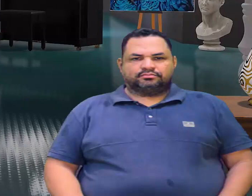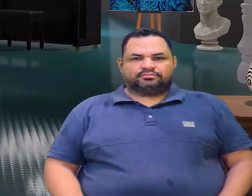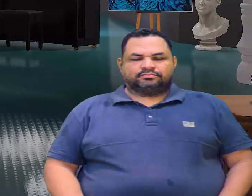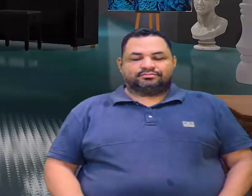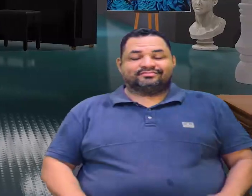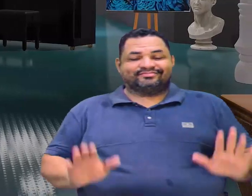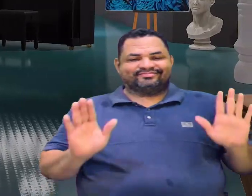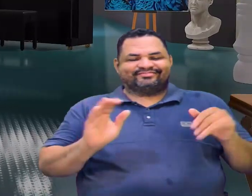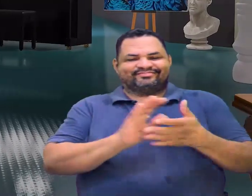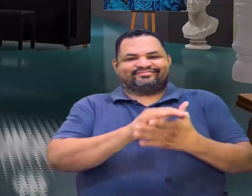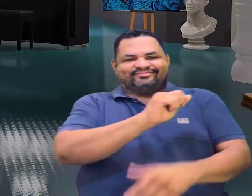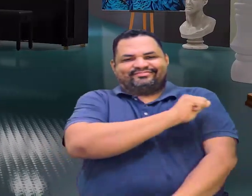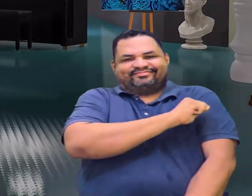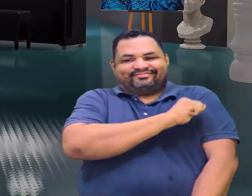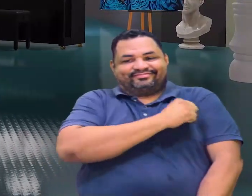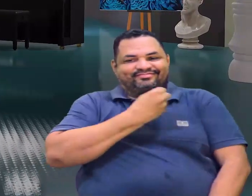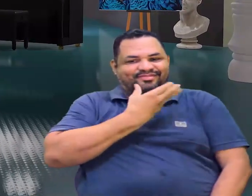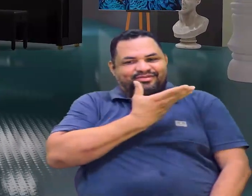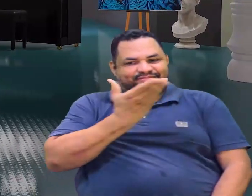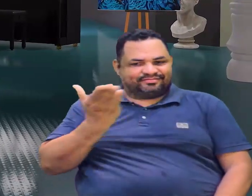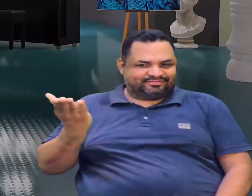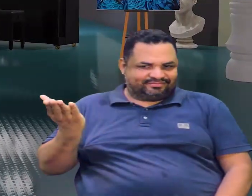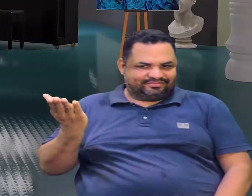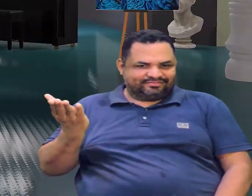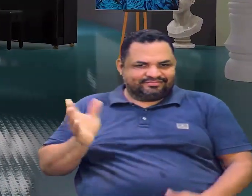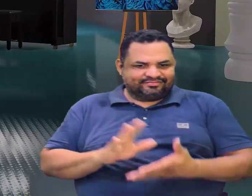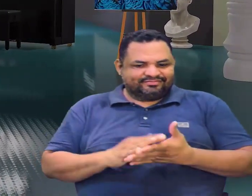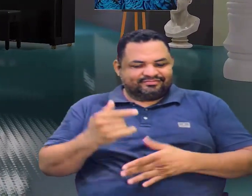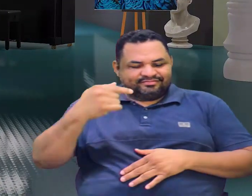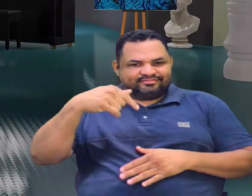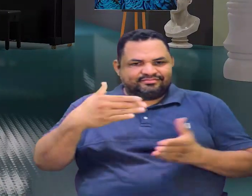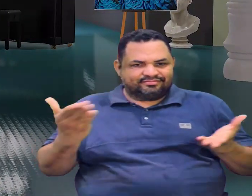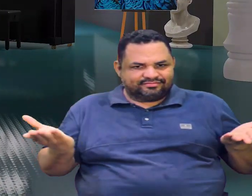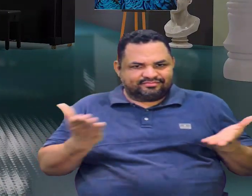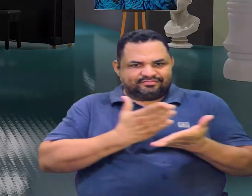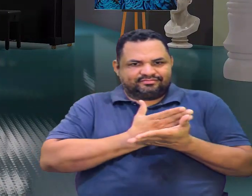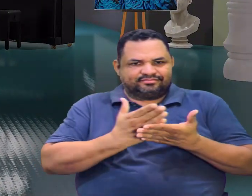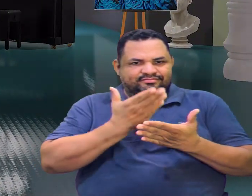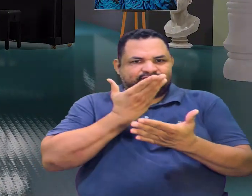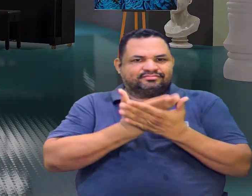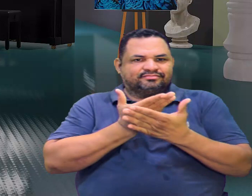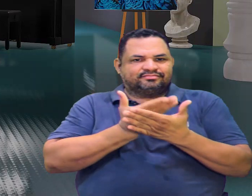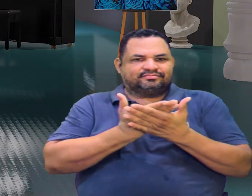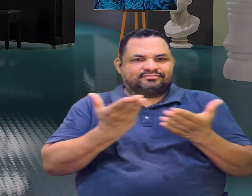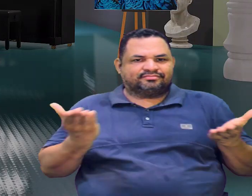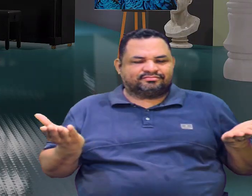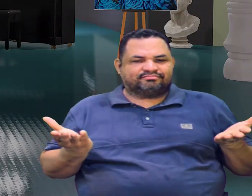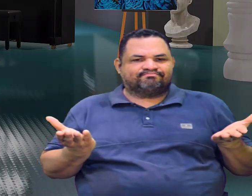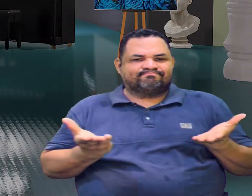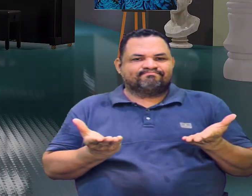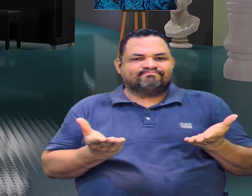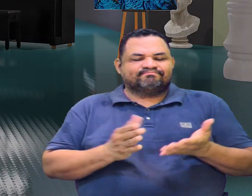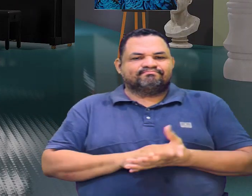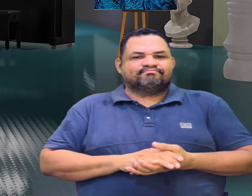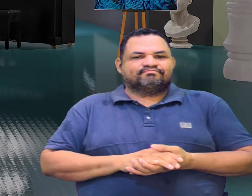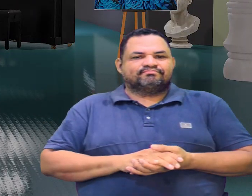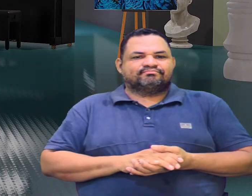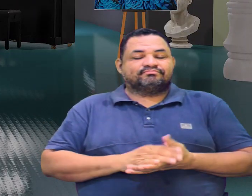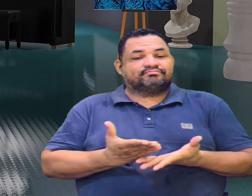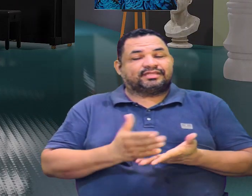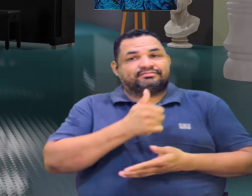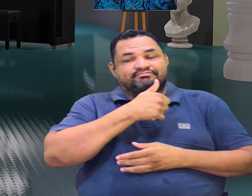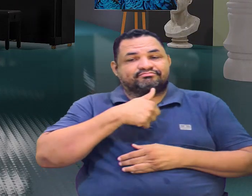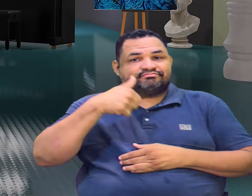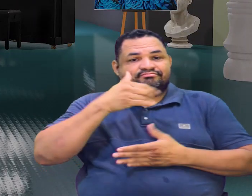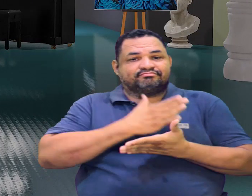Olá, alunos, tudo bem? Nós estamos aqui para começar mais uma das nossas aulas aí e nada melhor